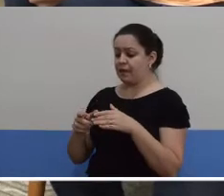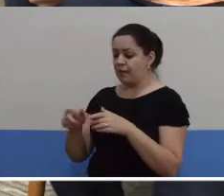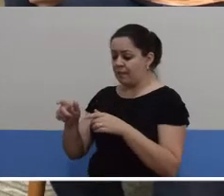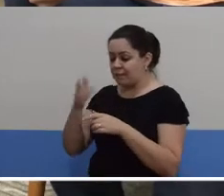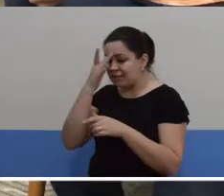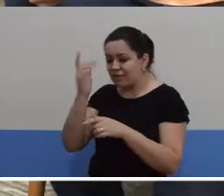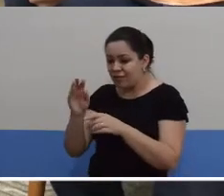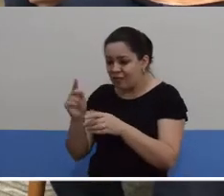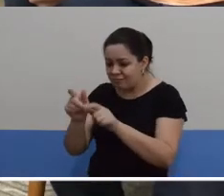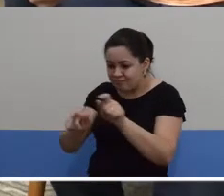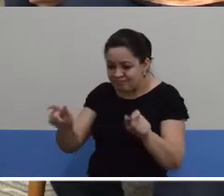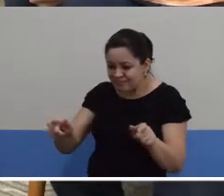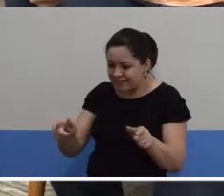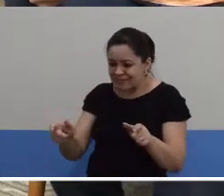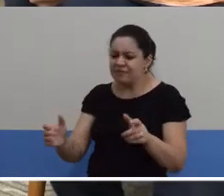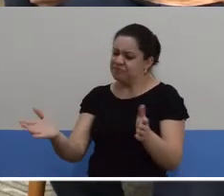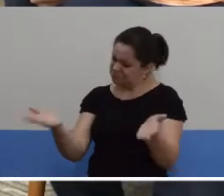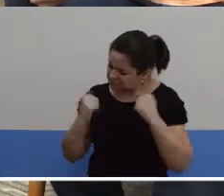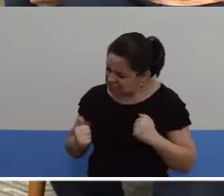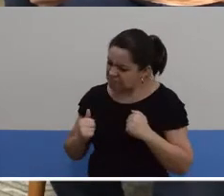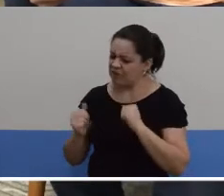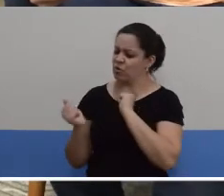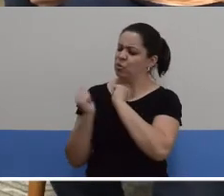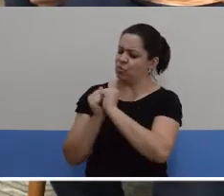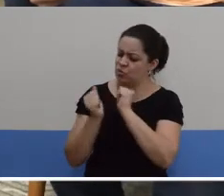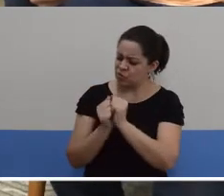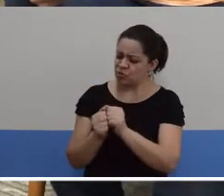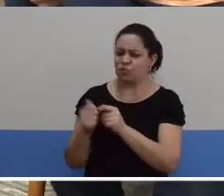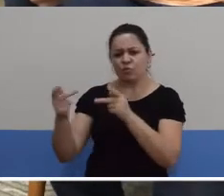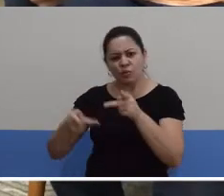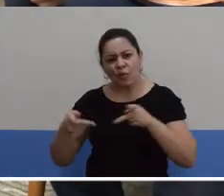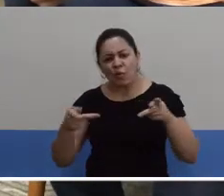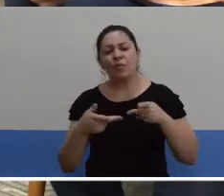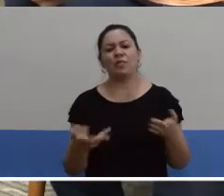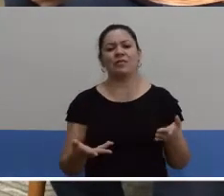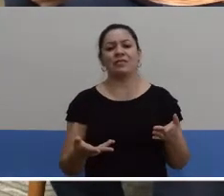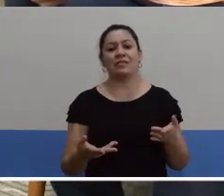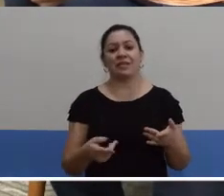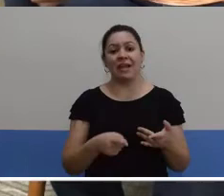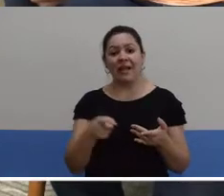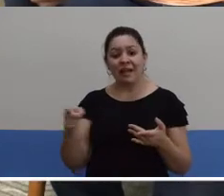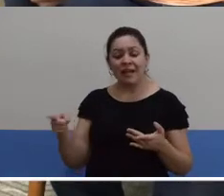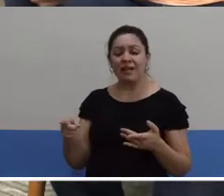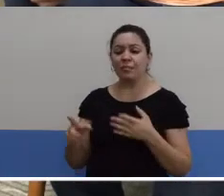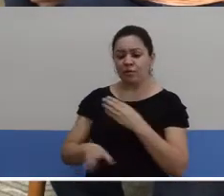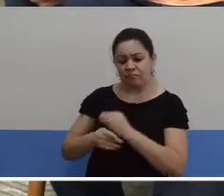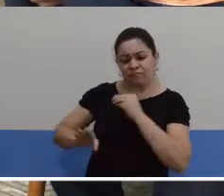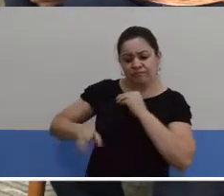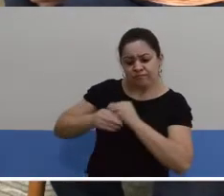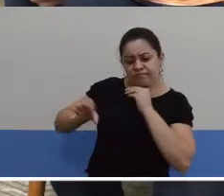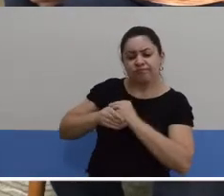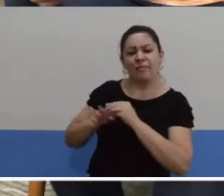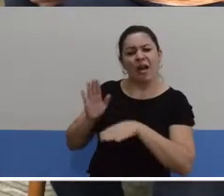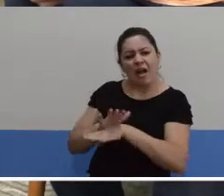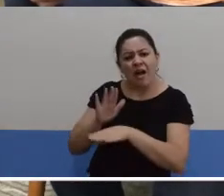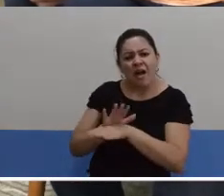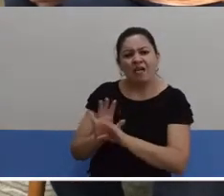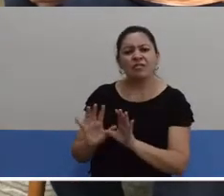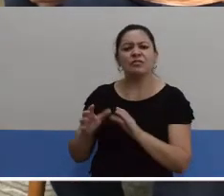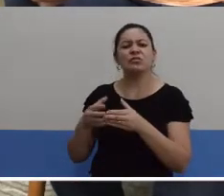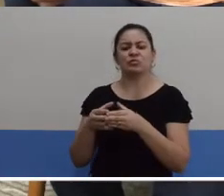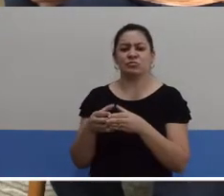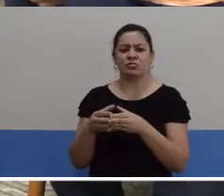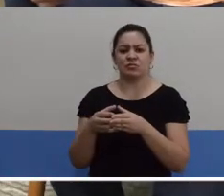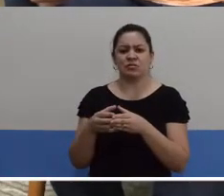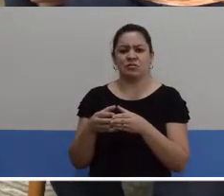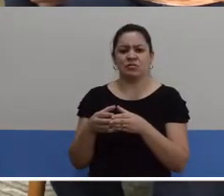vir participar conosco, para vir caminhar conosco. Essas pessoas, de repente, têm muito a contribuir com o grupo, com a